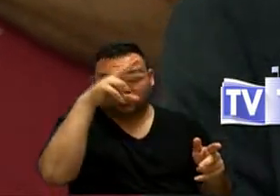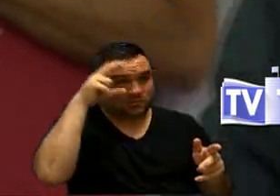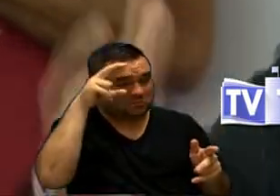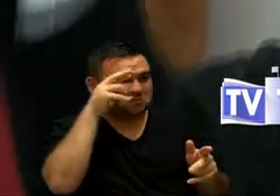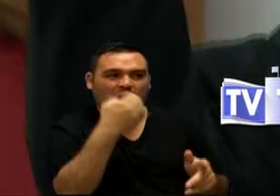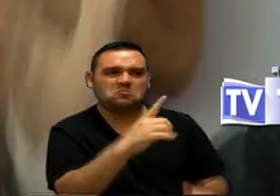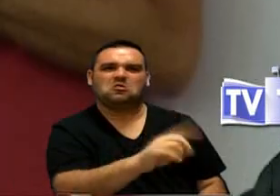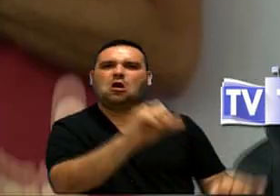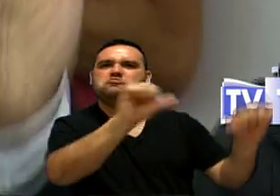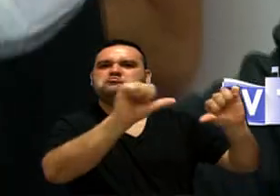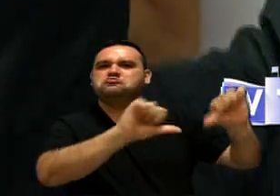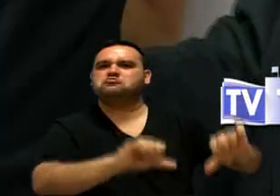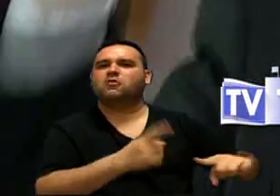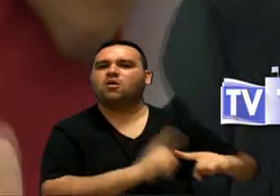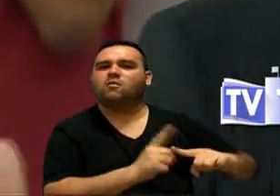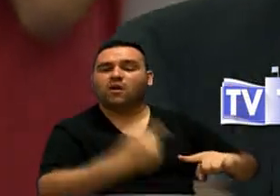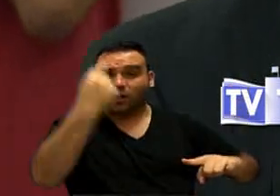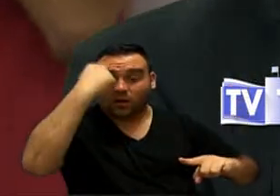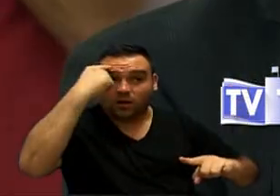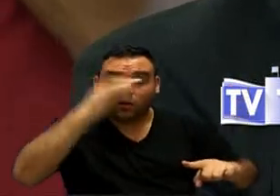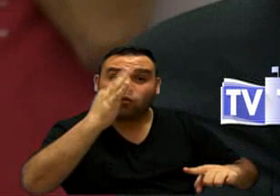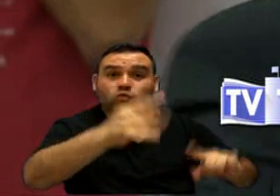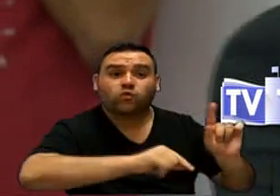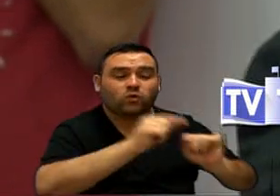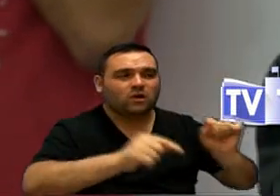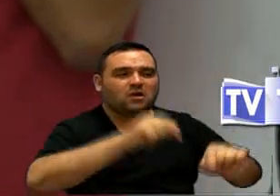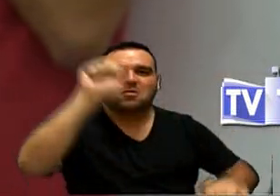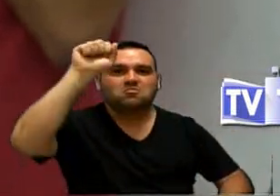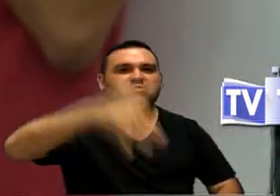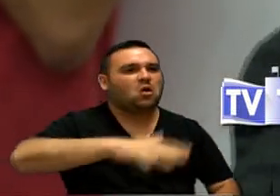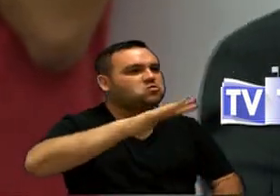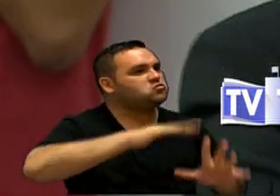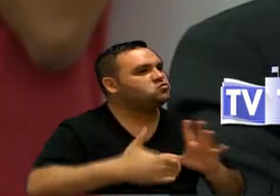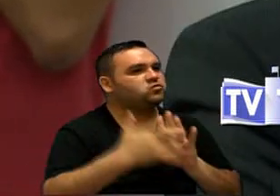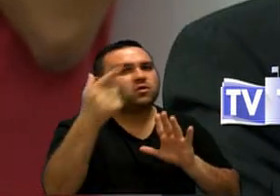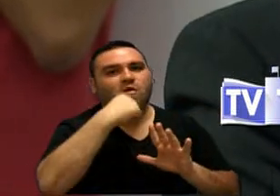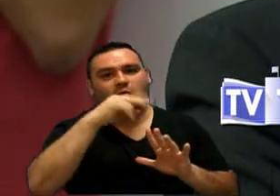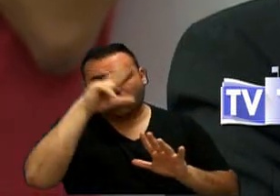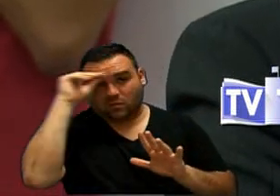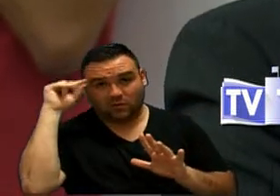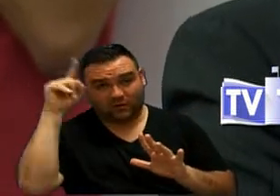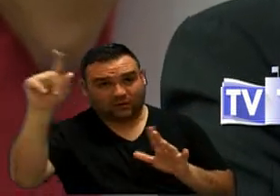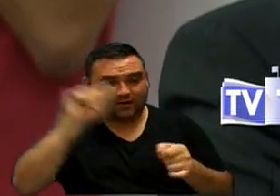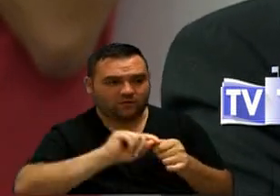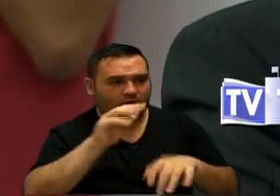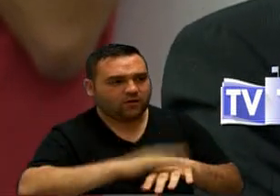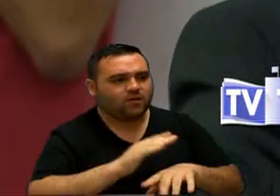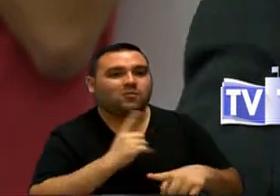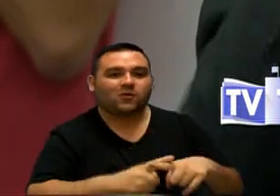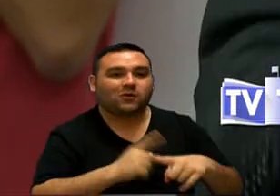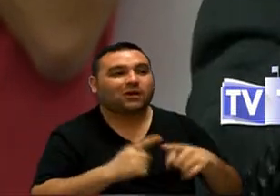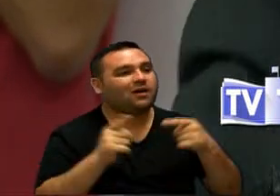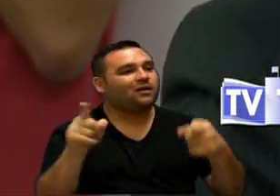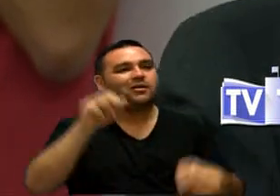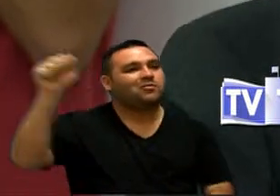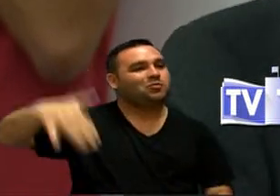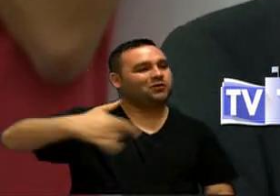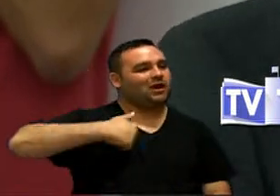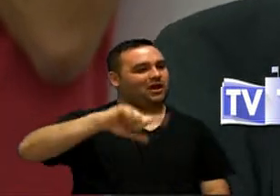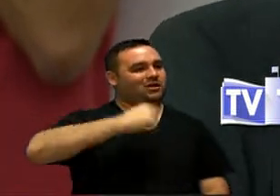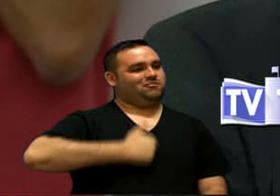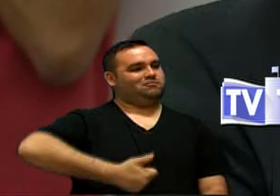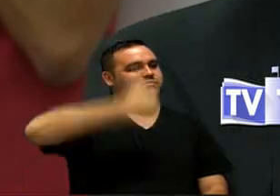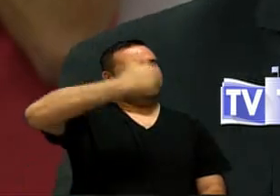quê? Com a nítida intenção de desqualificar tudo que o prefeito faz para que ele possa falar, ele não presta, eu